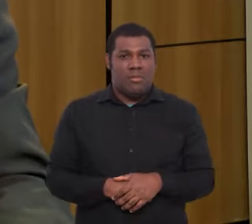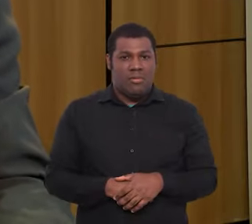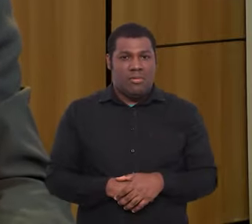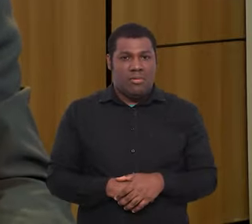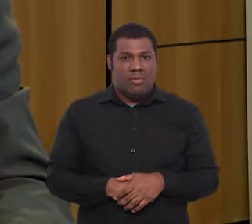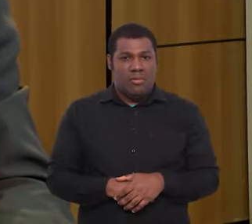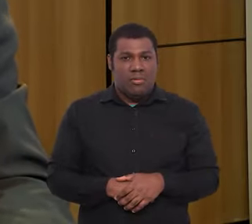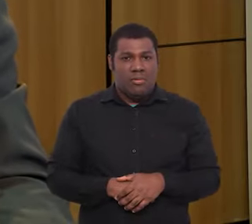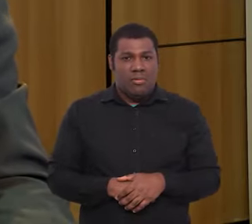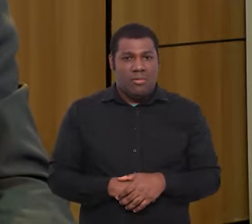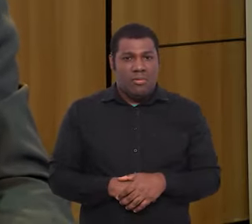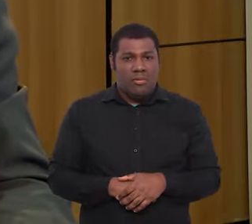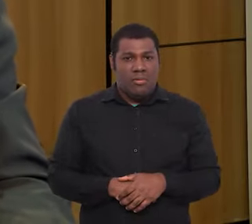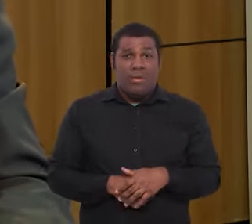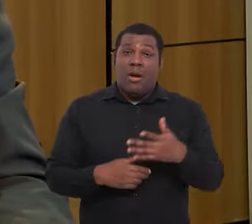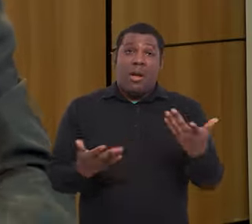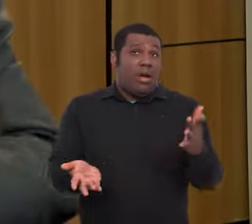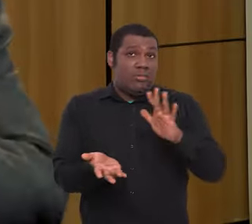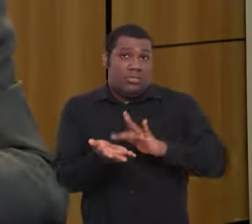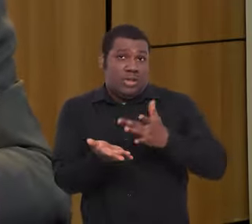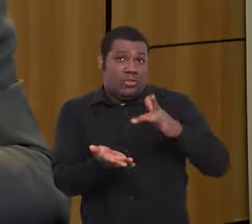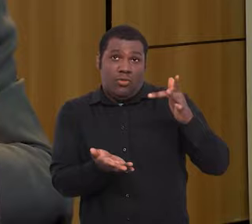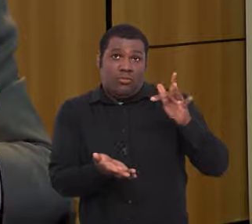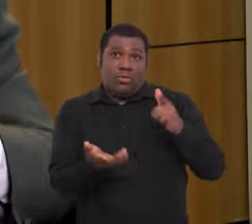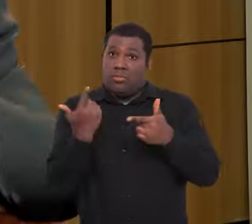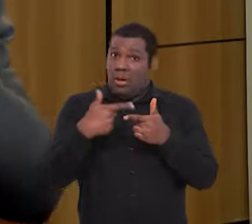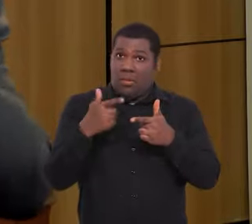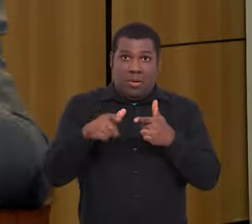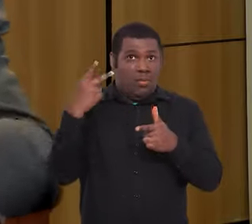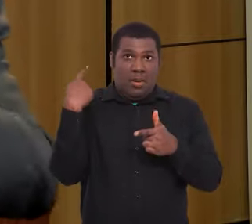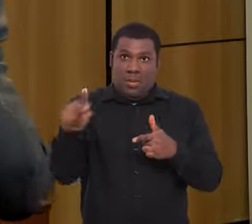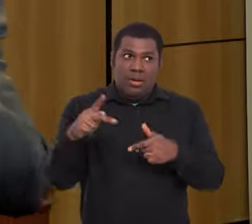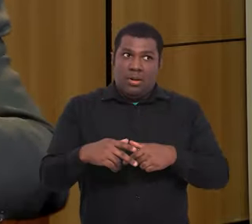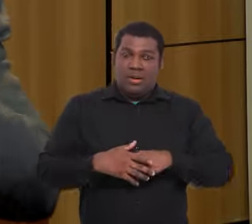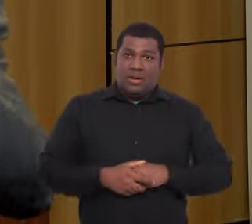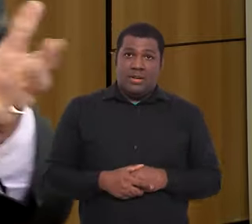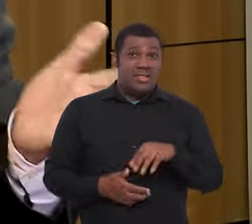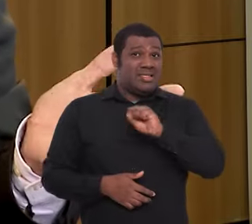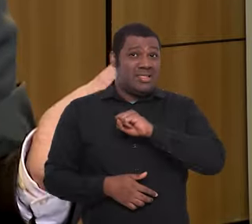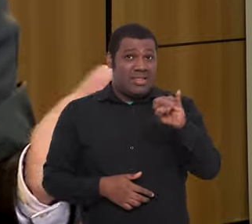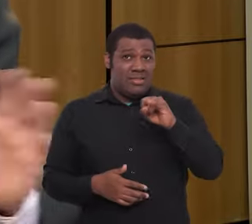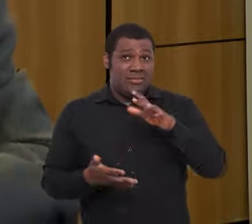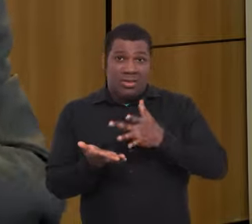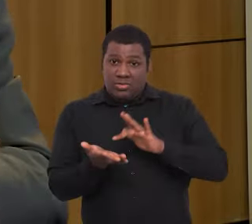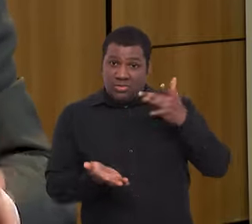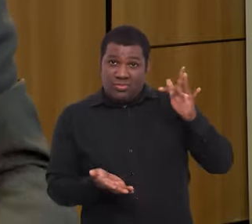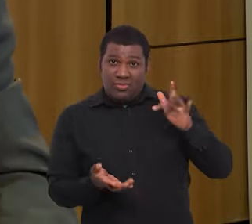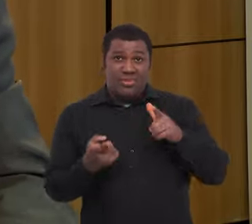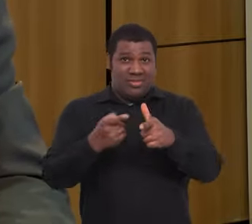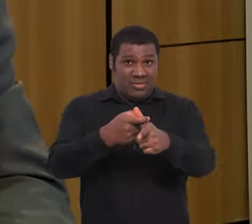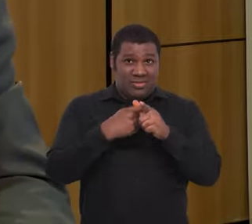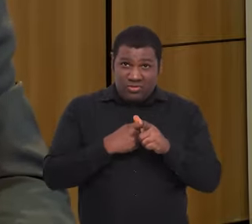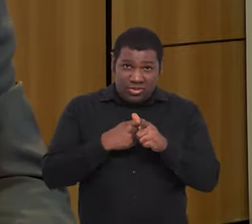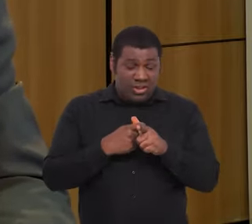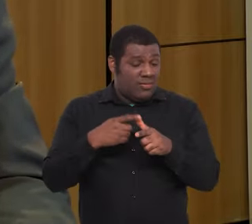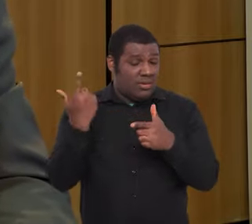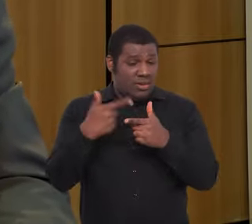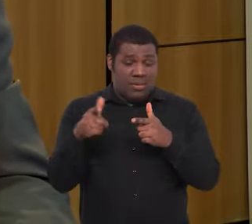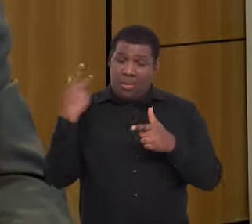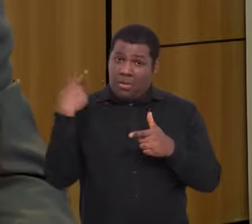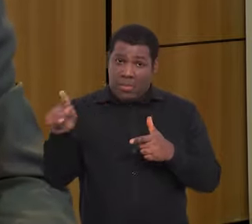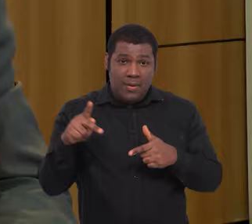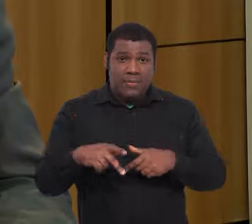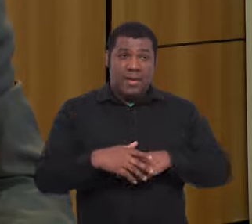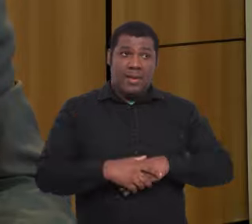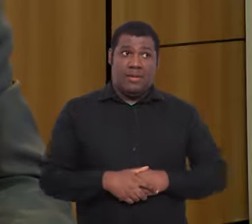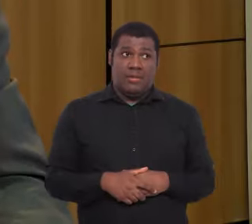do Déficit da Previdência is é o problema do Tesouro Nacional que suporte que dá o suporte tal para que tem de Déficit na Previdência não